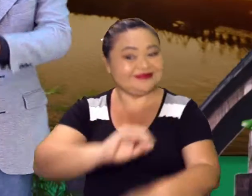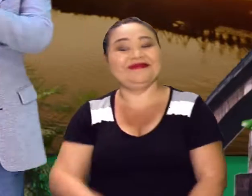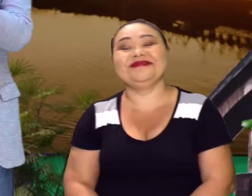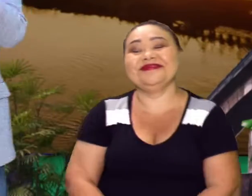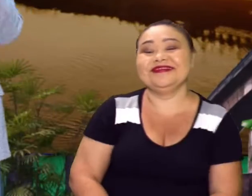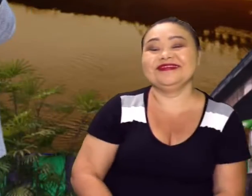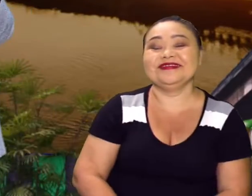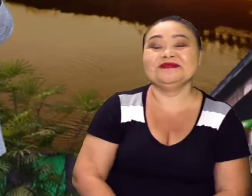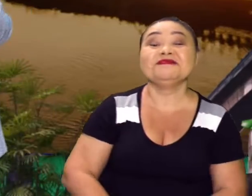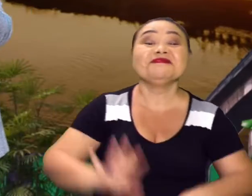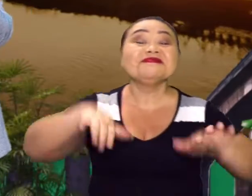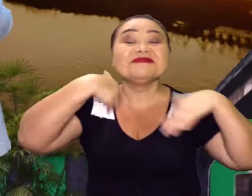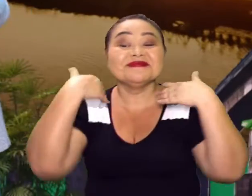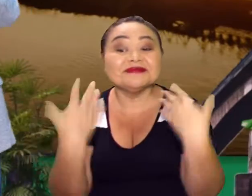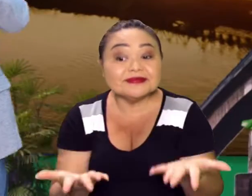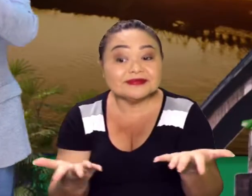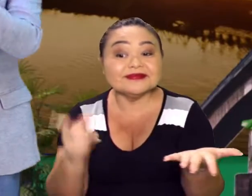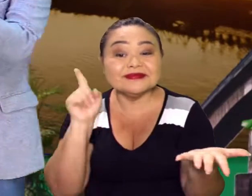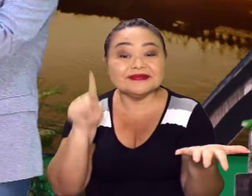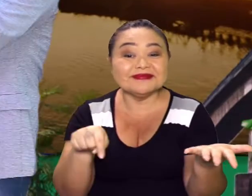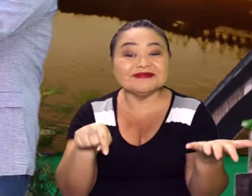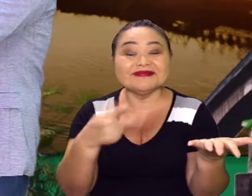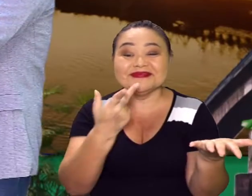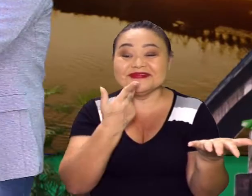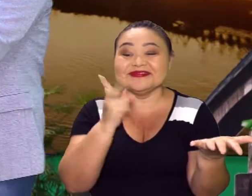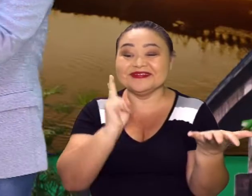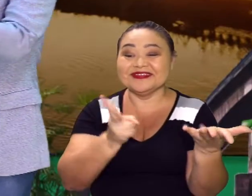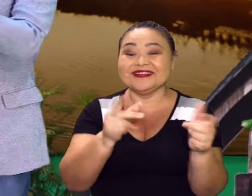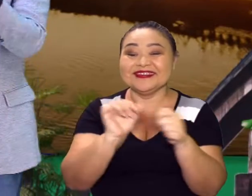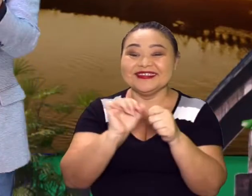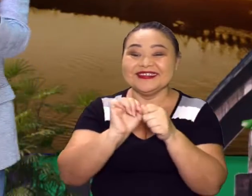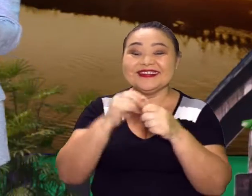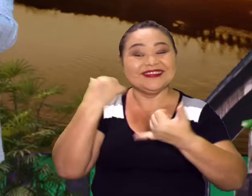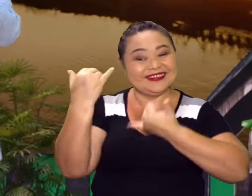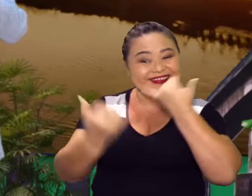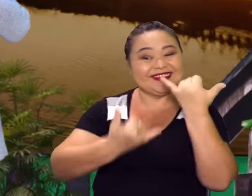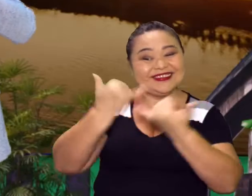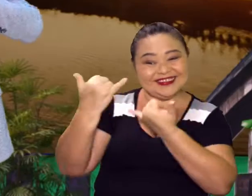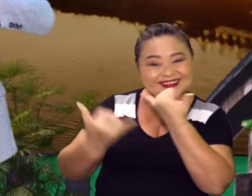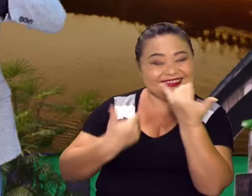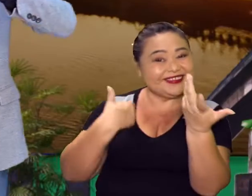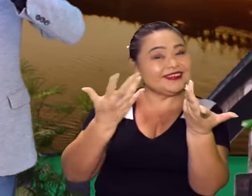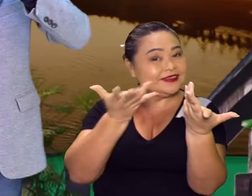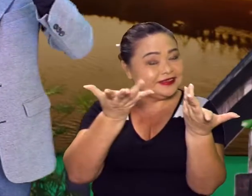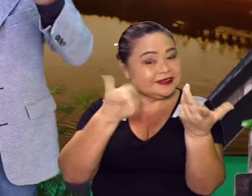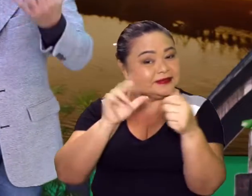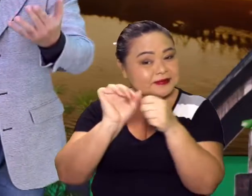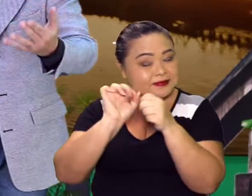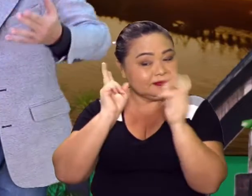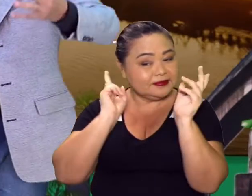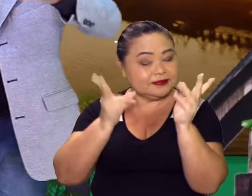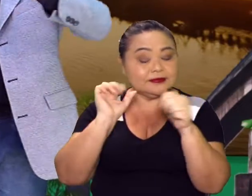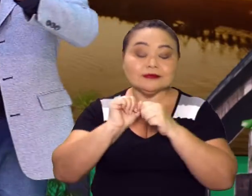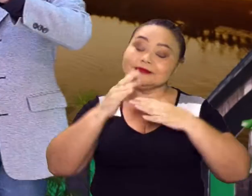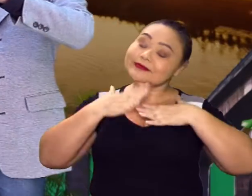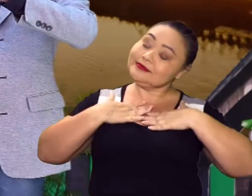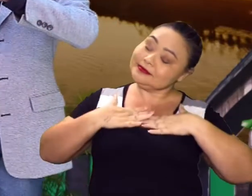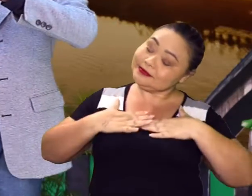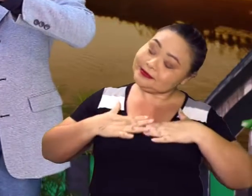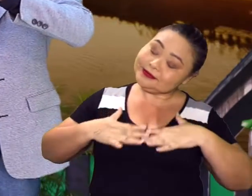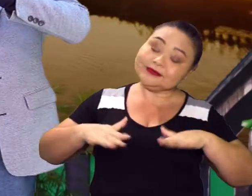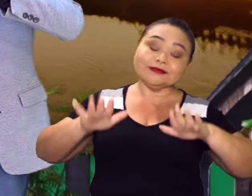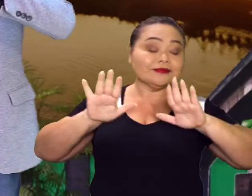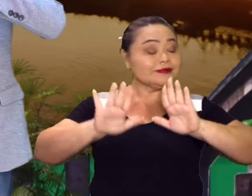também. Mas é isso mesmo. A gente sempre fala, né, que a gente brinca assim, mas é porque a gente quer que você tenha sempre a tranquilidade